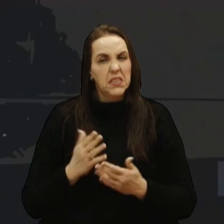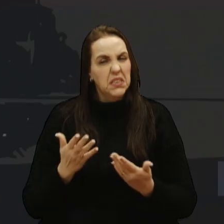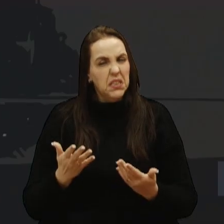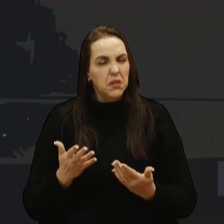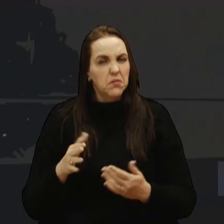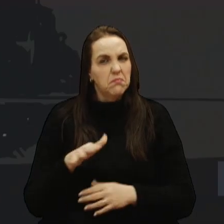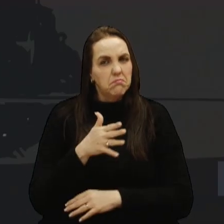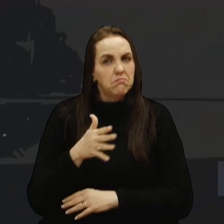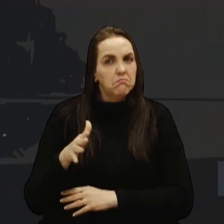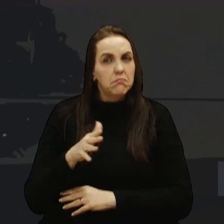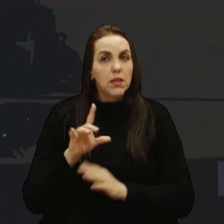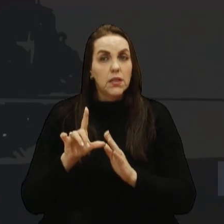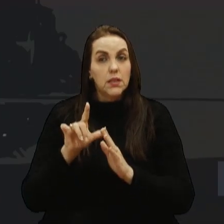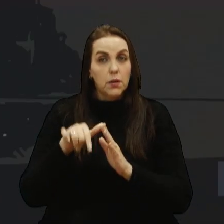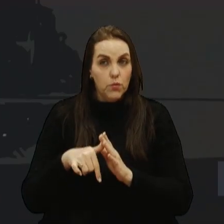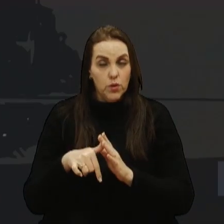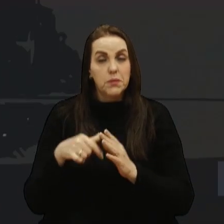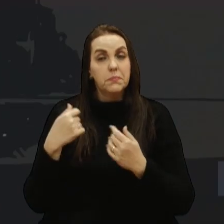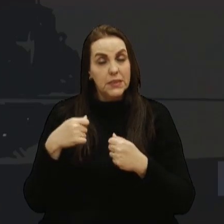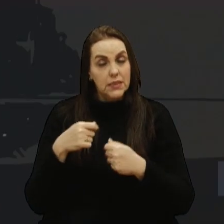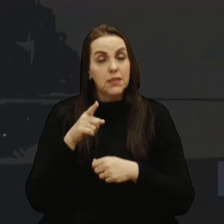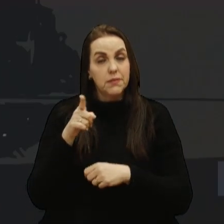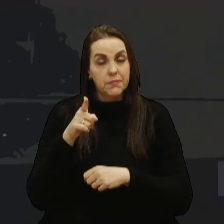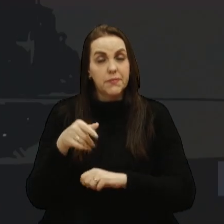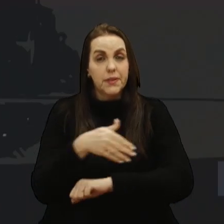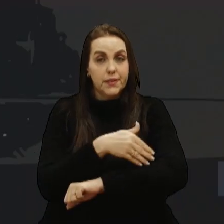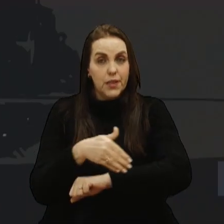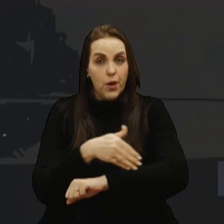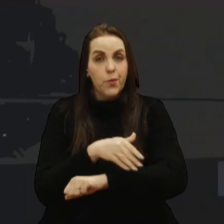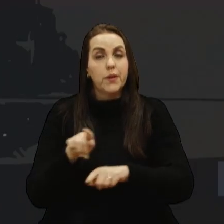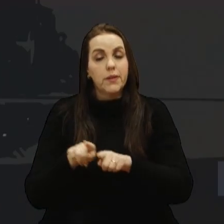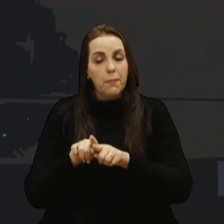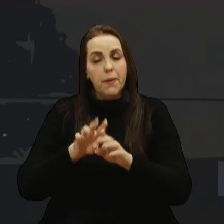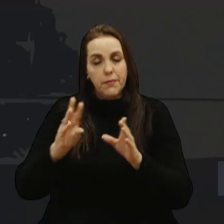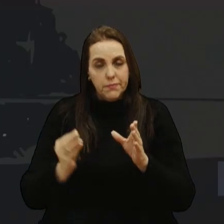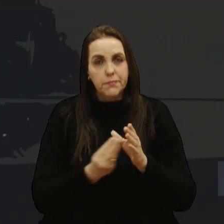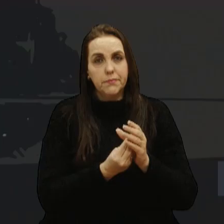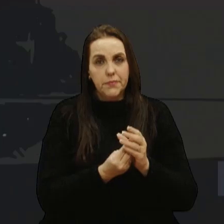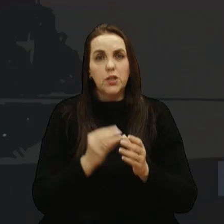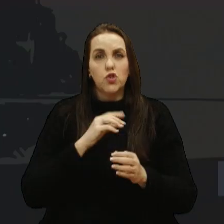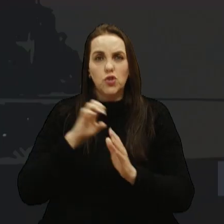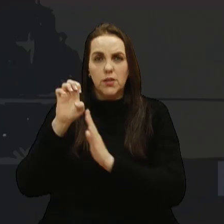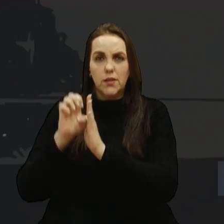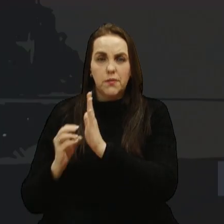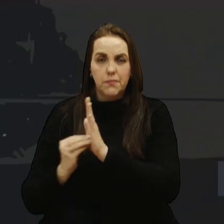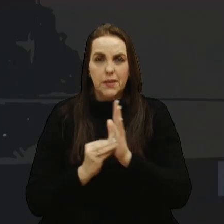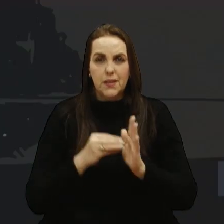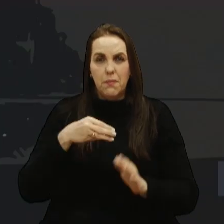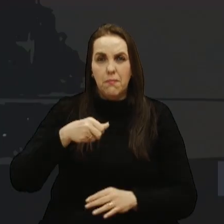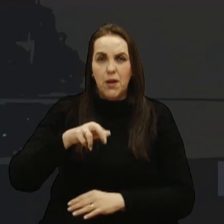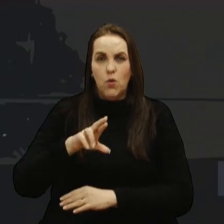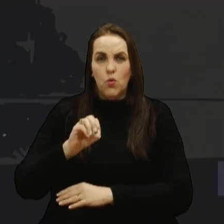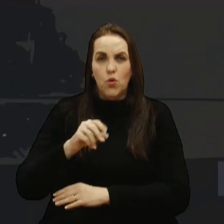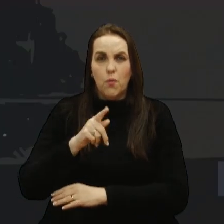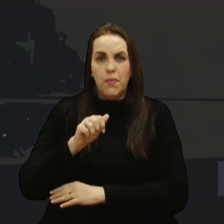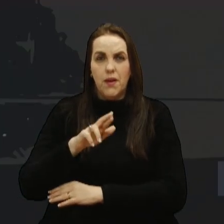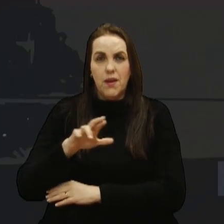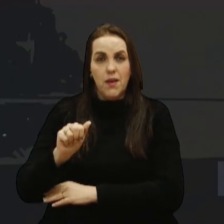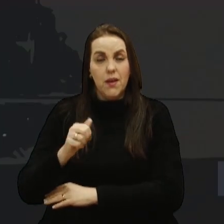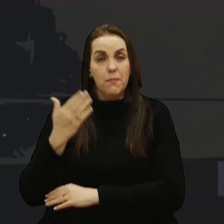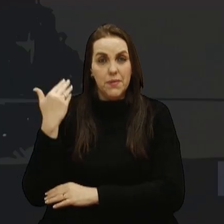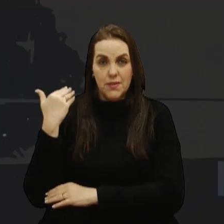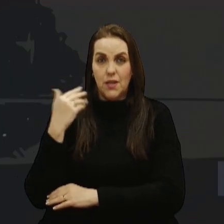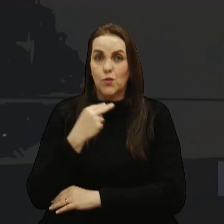provavelmente depois nós precisamos da João Rípio que seja incluída, até tinha uma emenda do Mauro Pereira na época, não foi possível ser feita. Dá